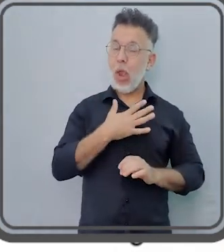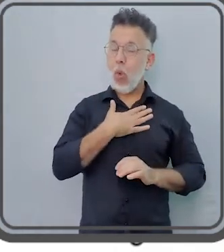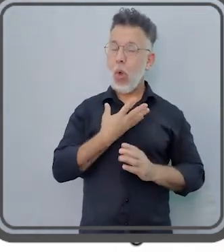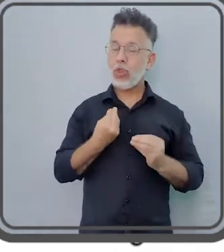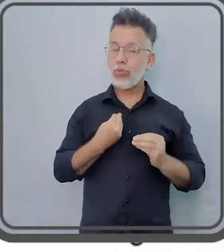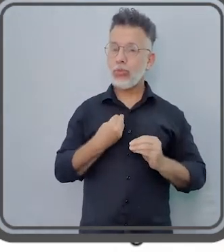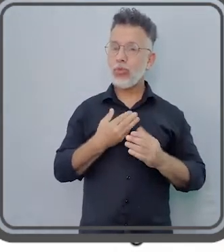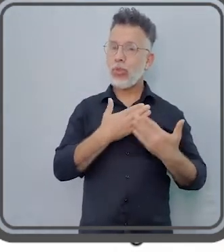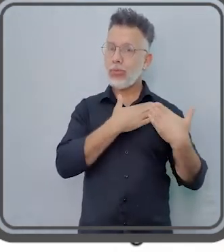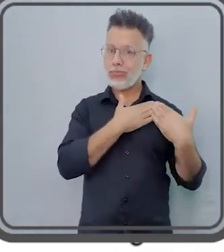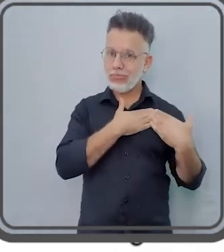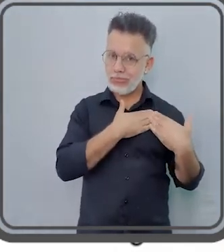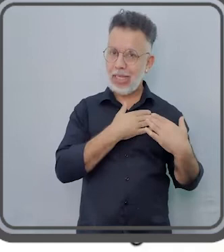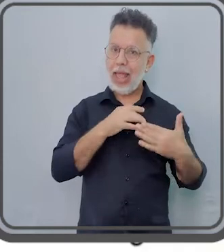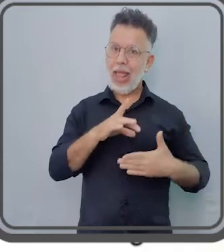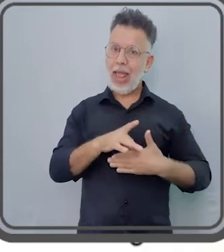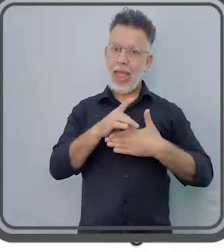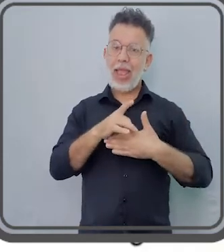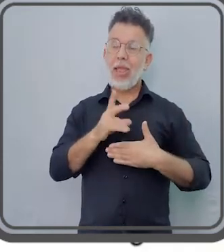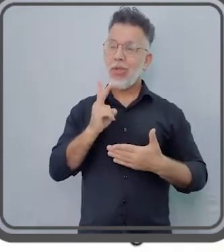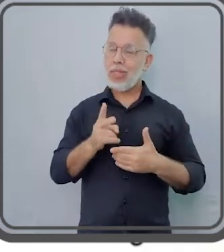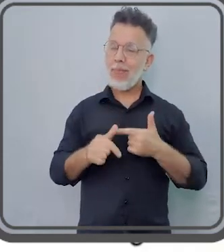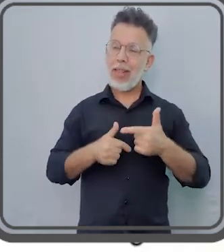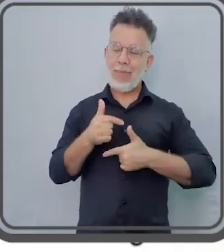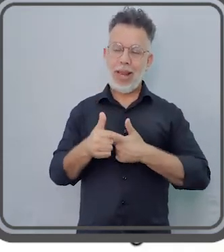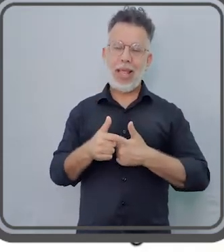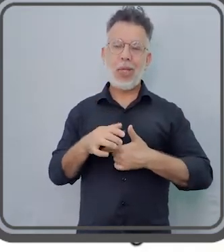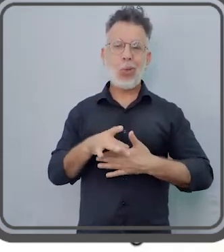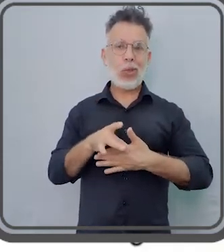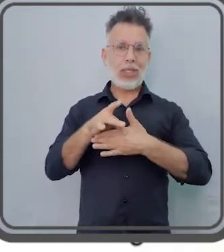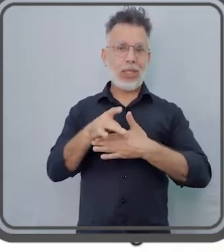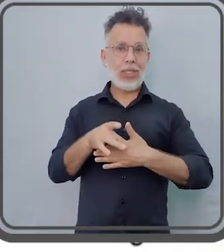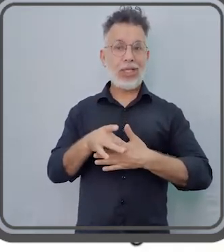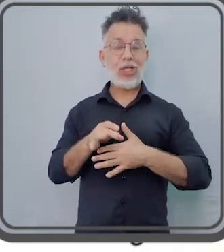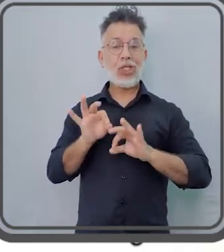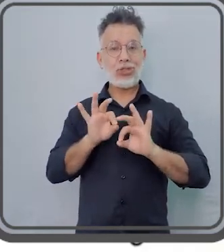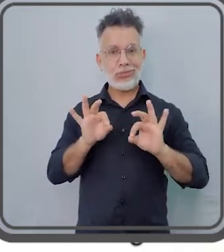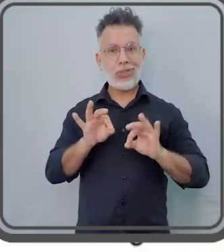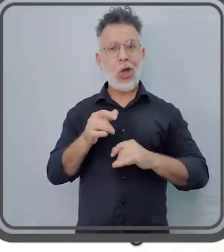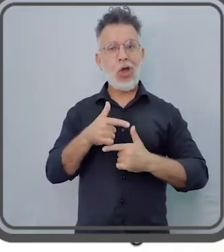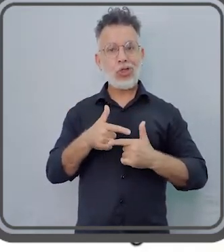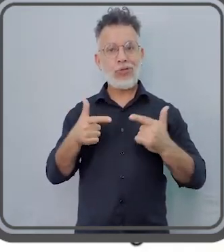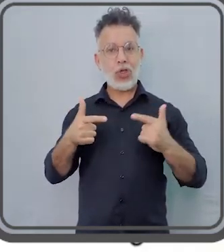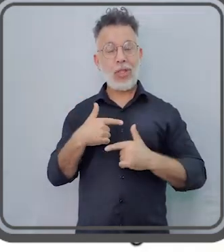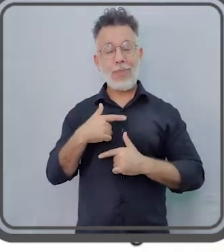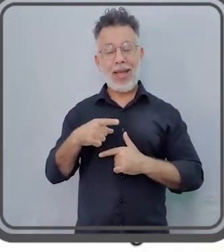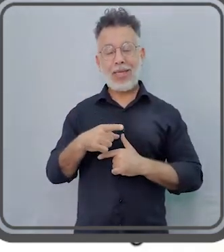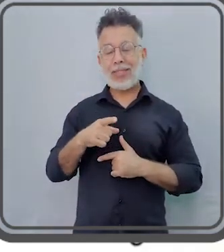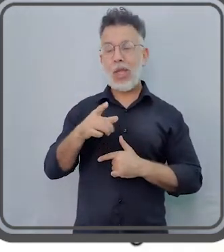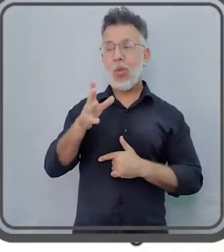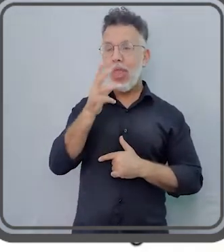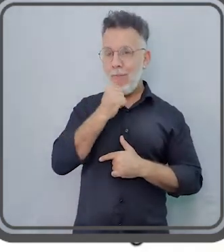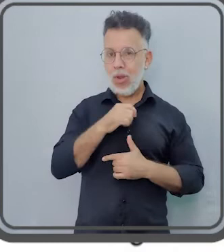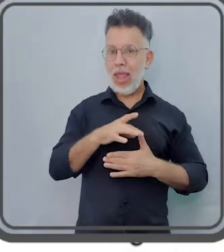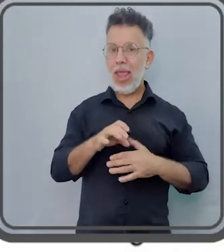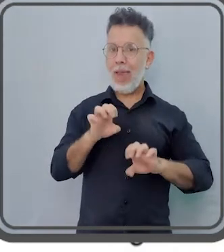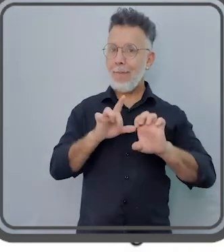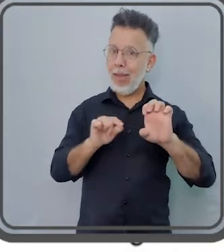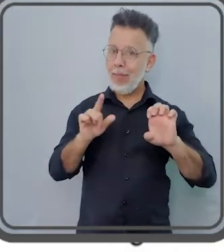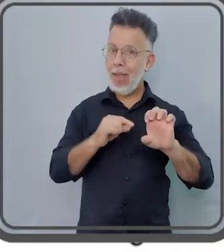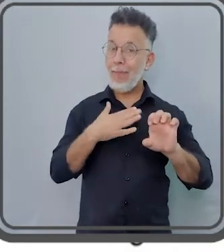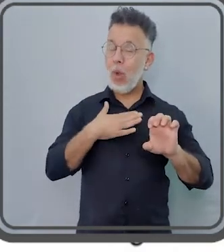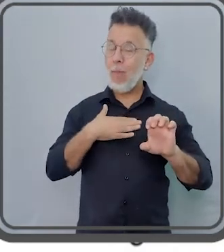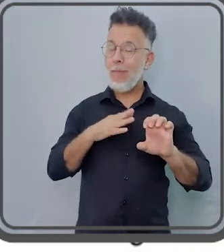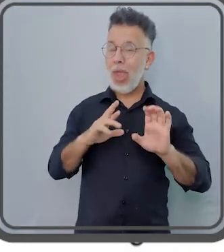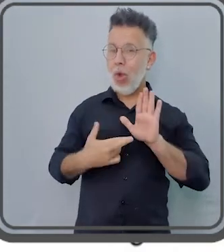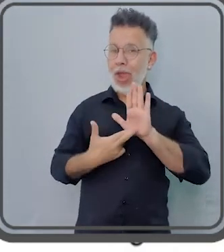líderes, tive essa sorte na vida, mas eu acho que durante muito tempo demorei para empreender, porque o meu referencial de